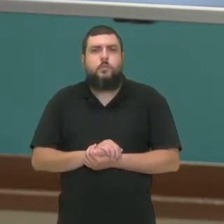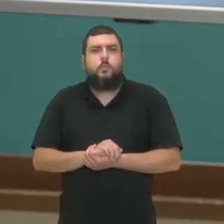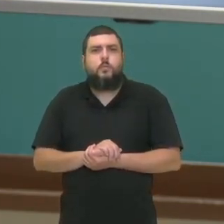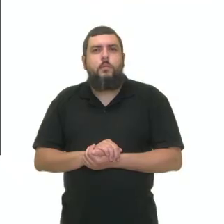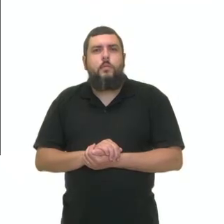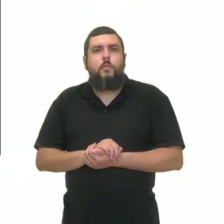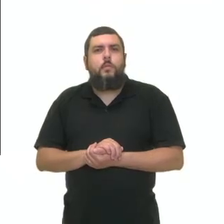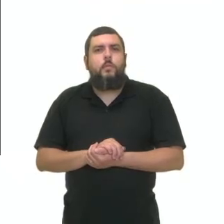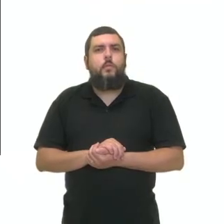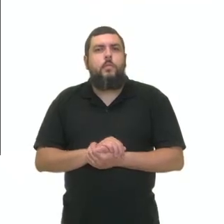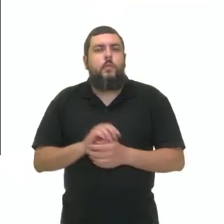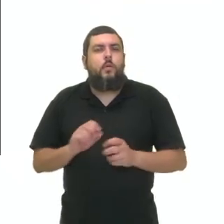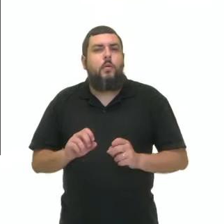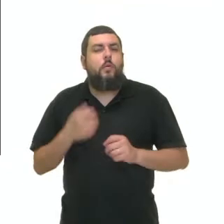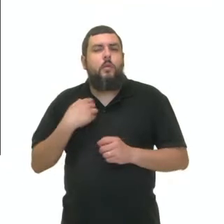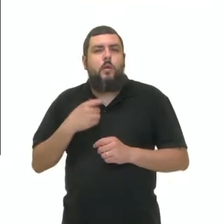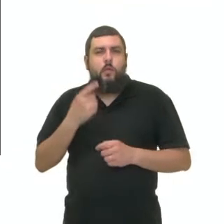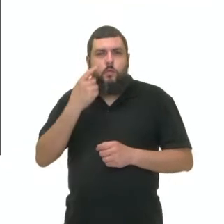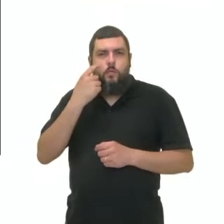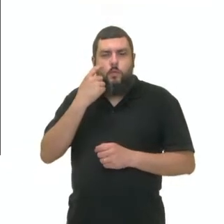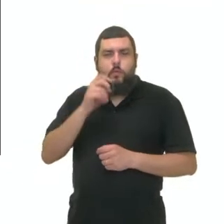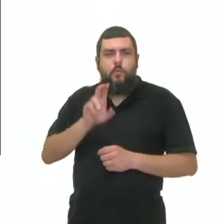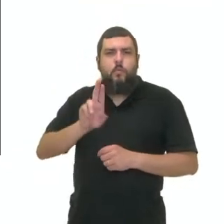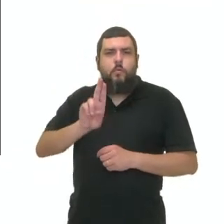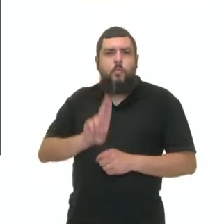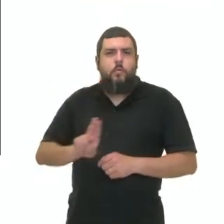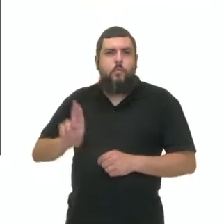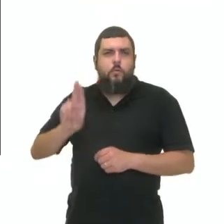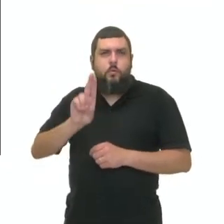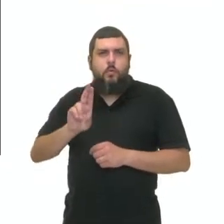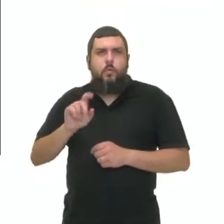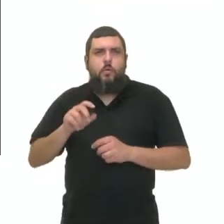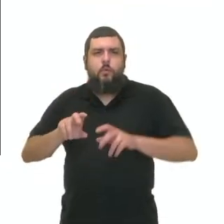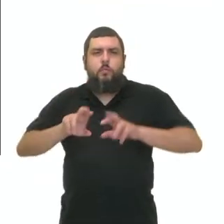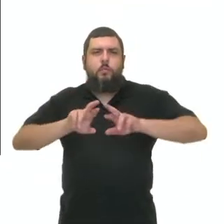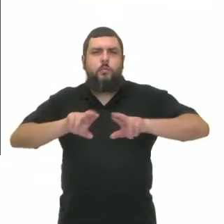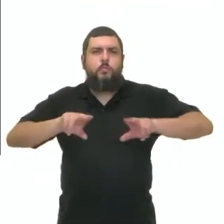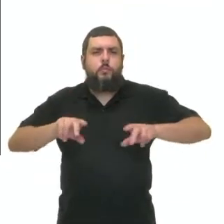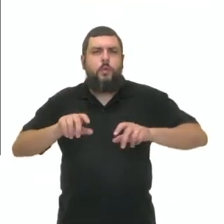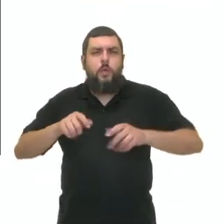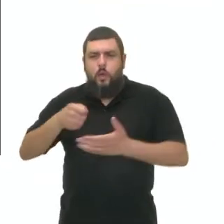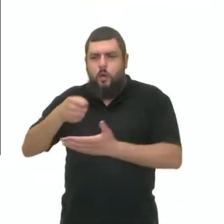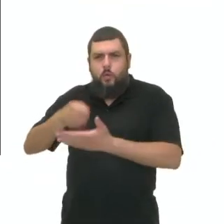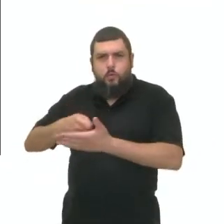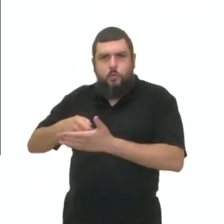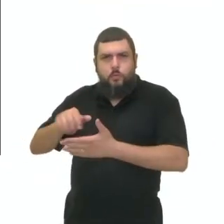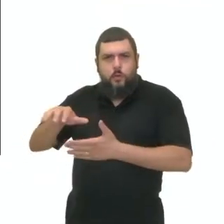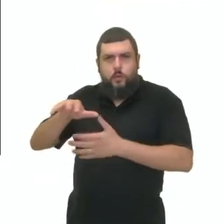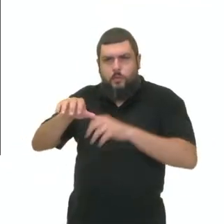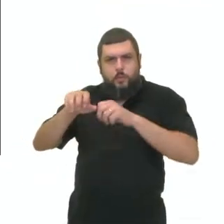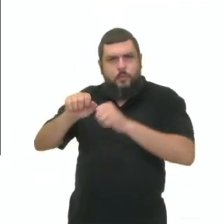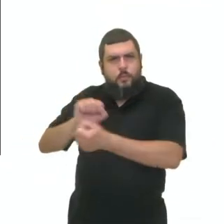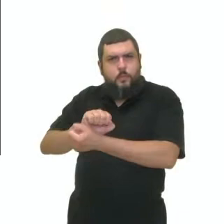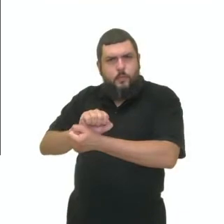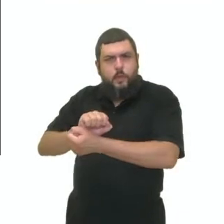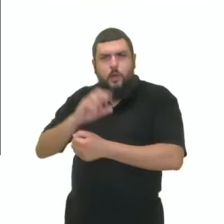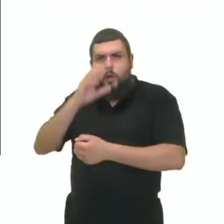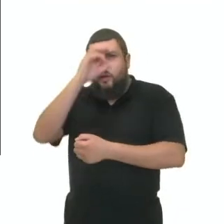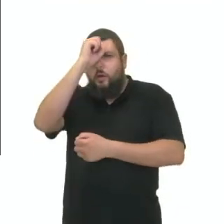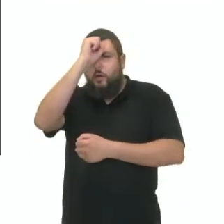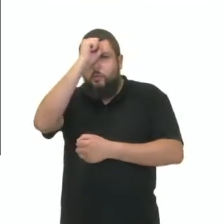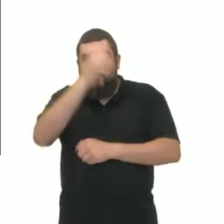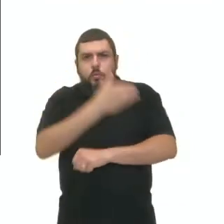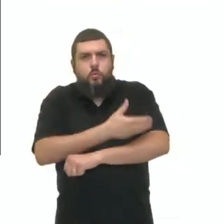aqui. Utilizados, inclusive, para inúmeros tipos de trabalho, eram obrigados a aprender a língua, usos e costumes romanos, mas